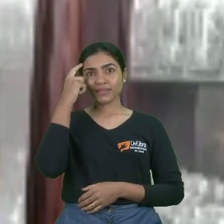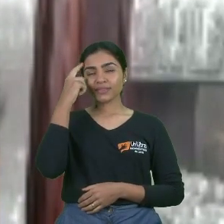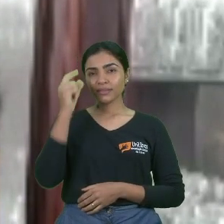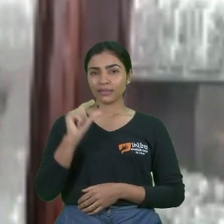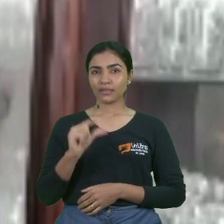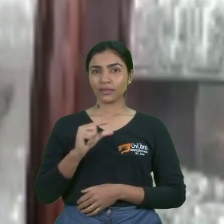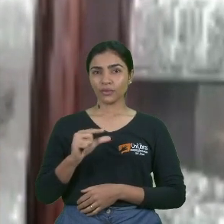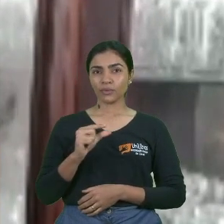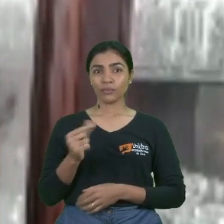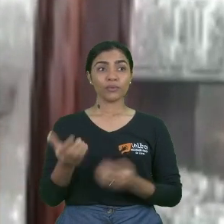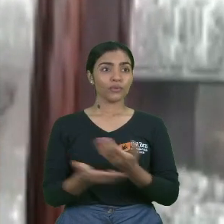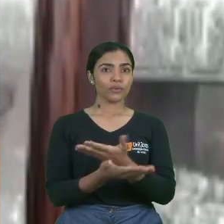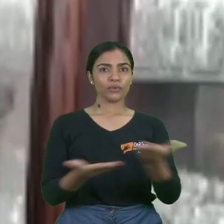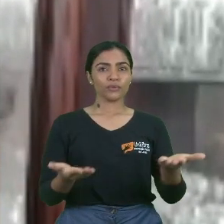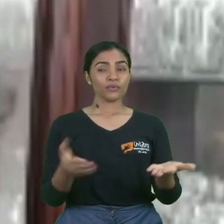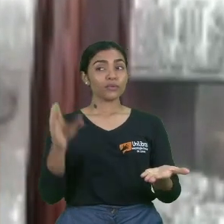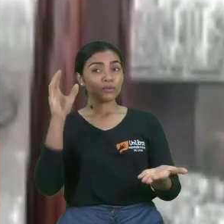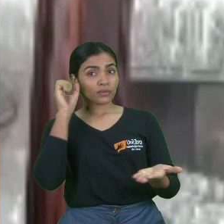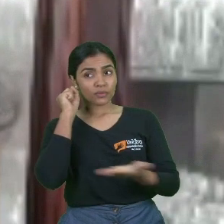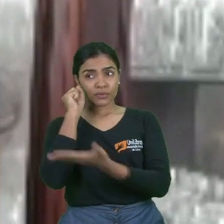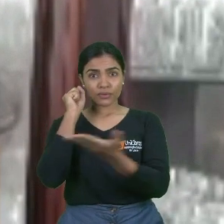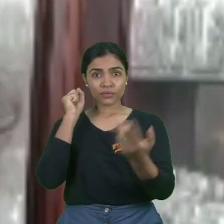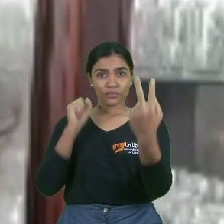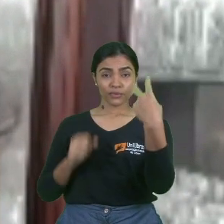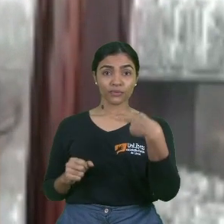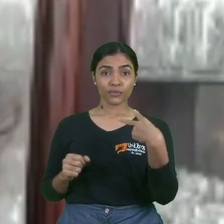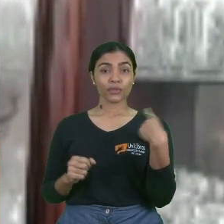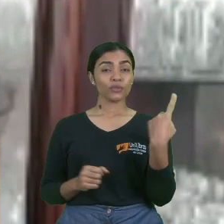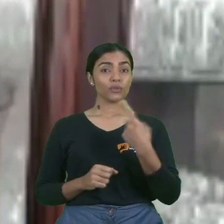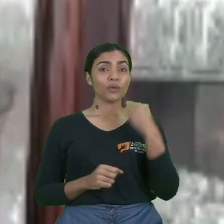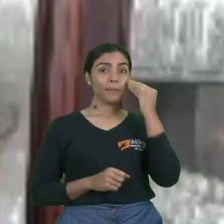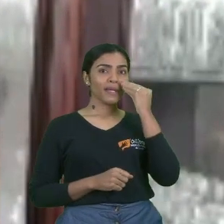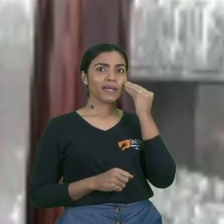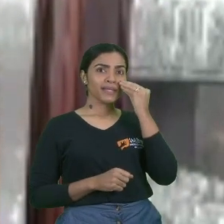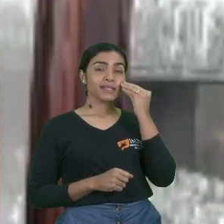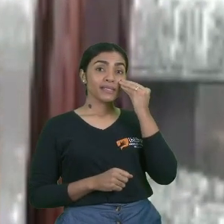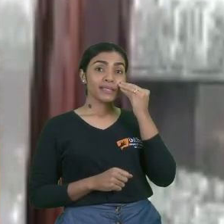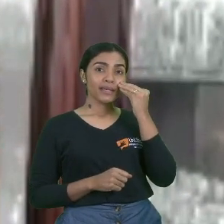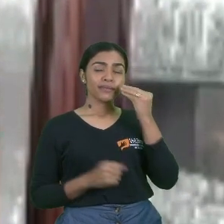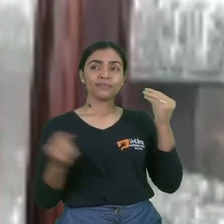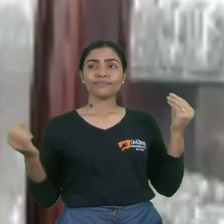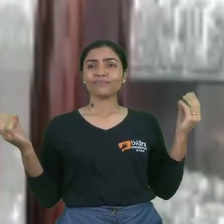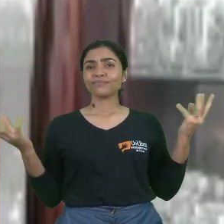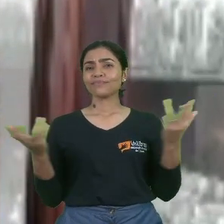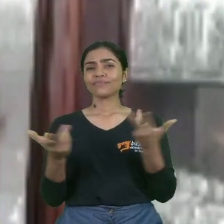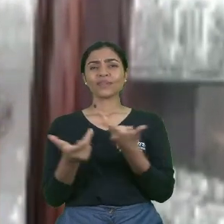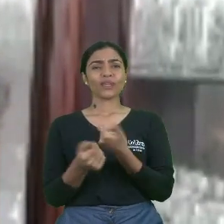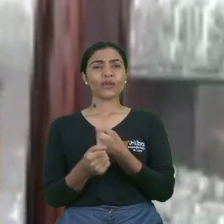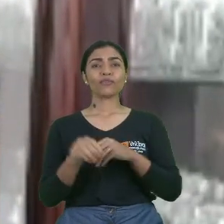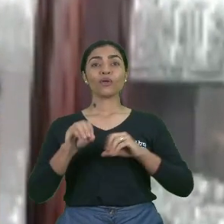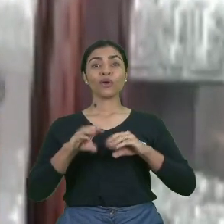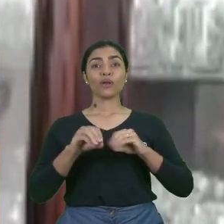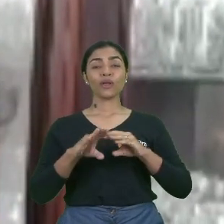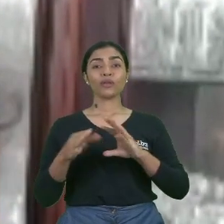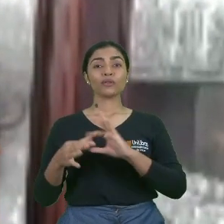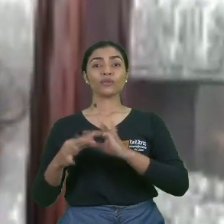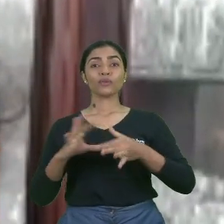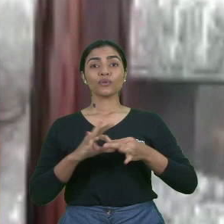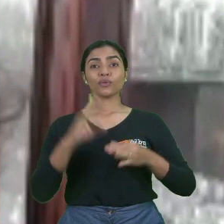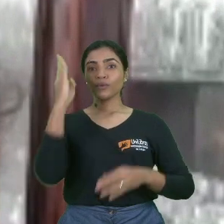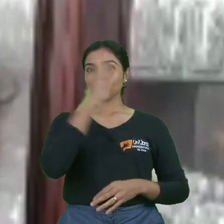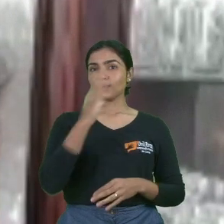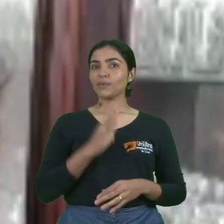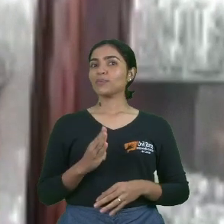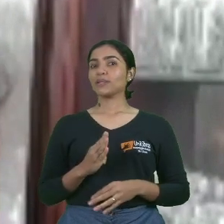ouvindo com gente que tem esse teria em fazer excelentes de educação no Brasil e aí vamos logo Poxa abraço